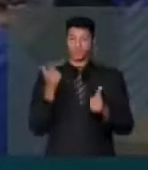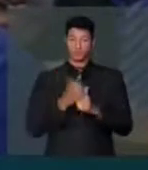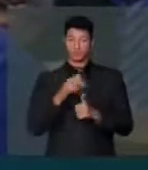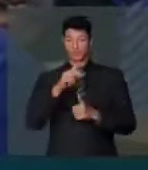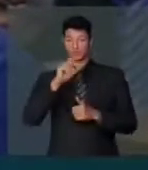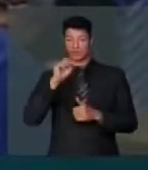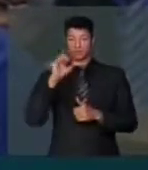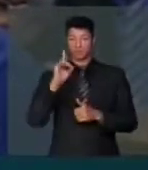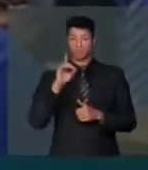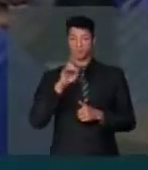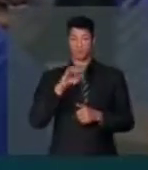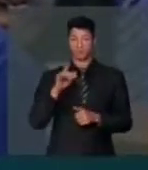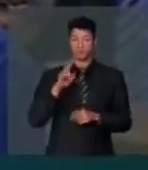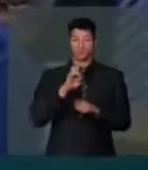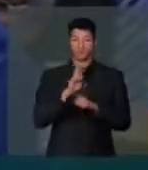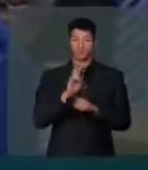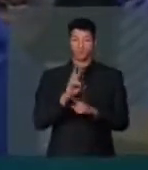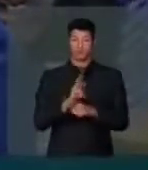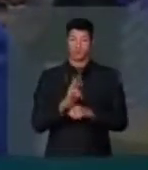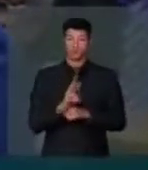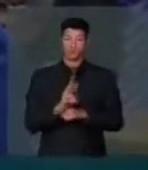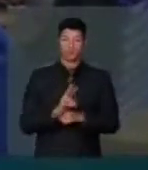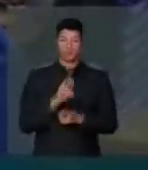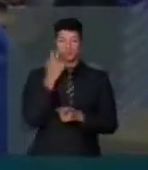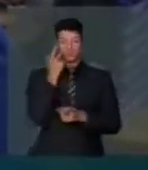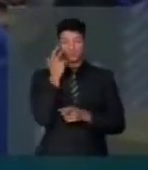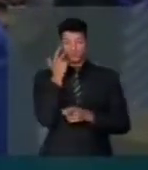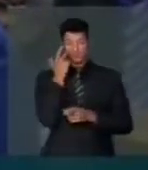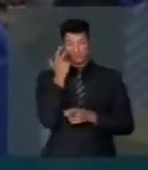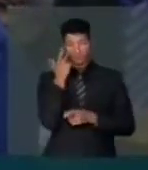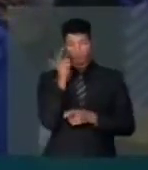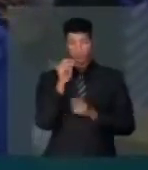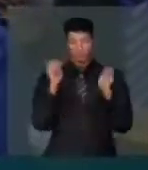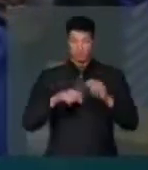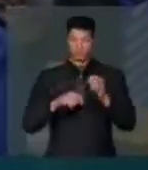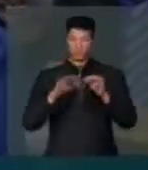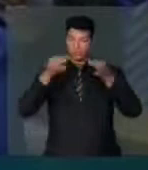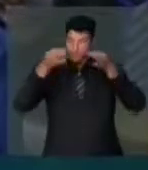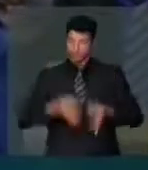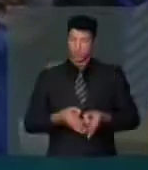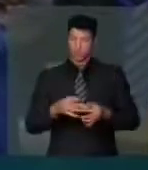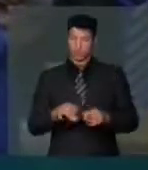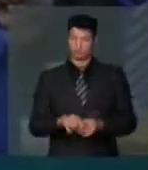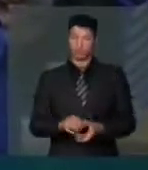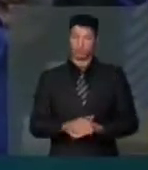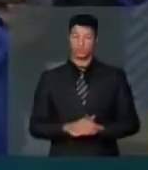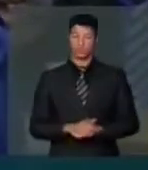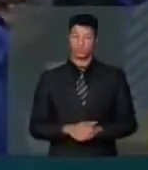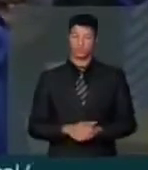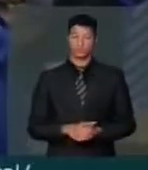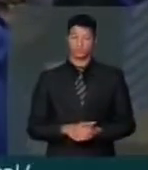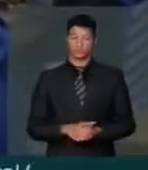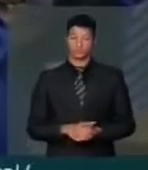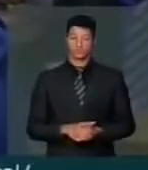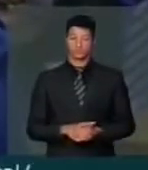o PSD vai defender naturalmente que seja de maneira correta. Não.